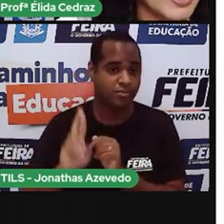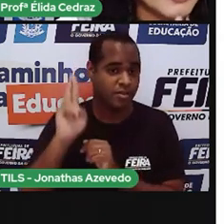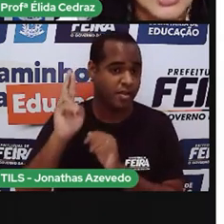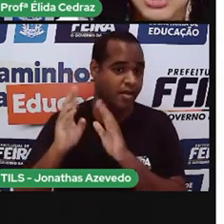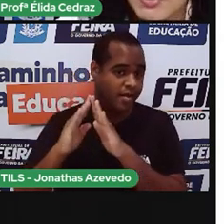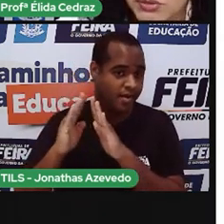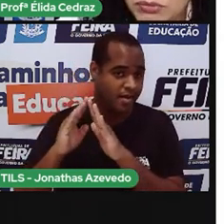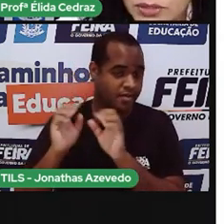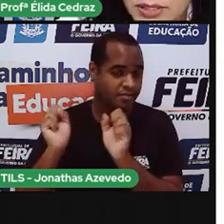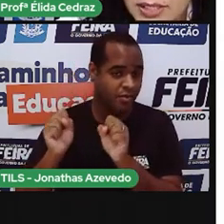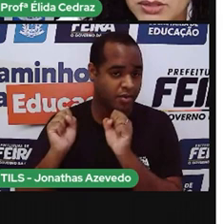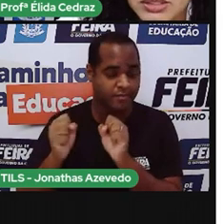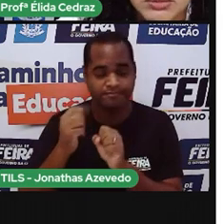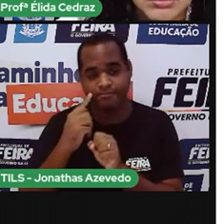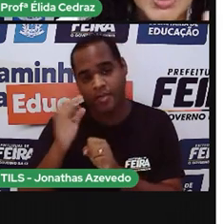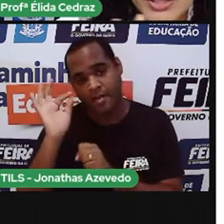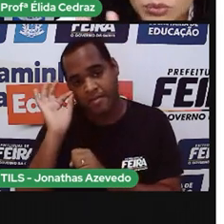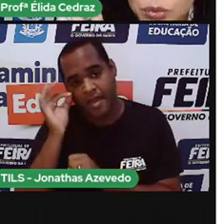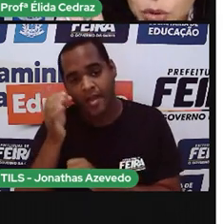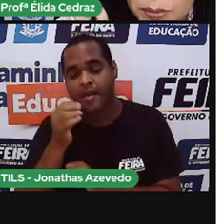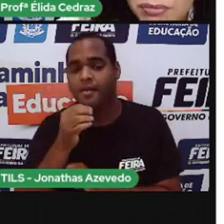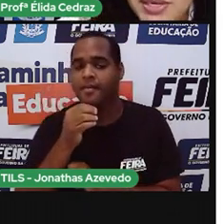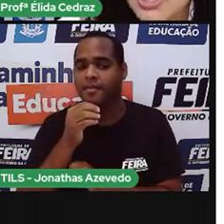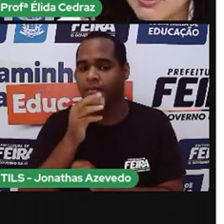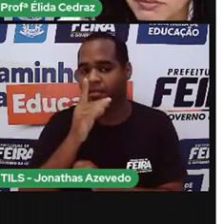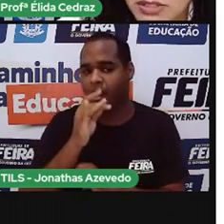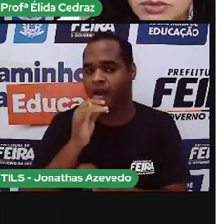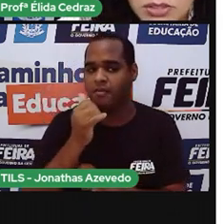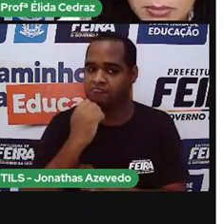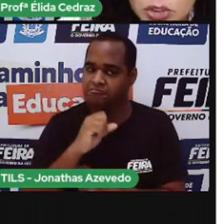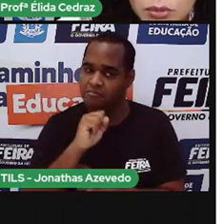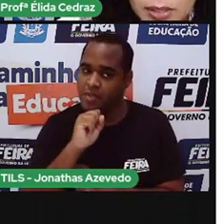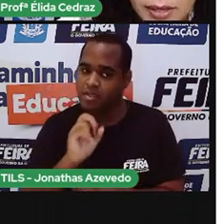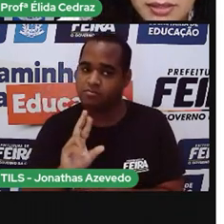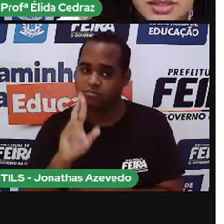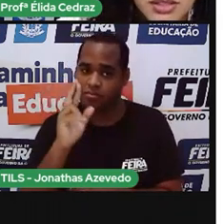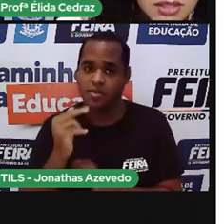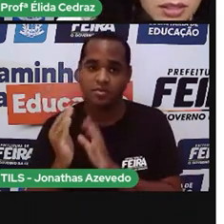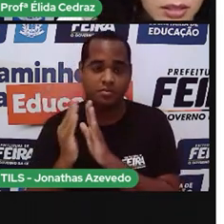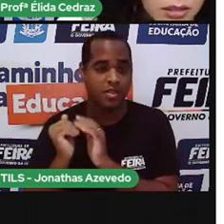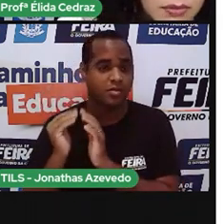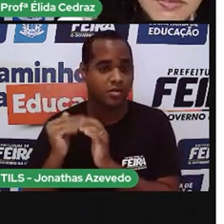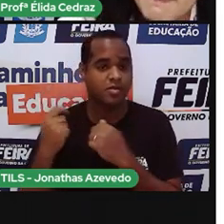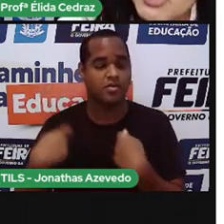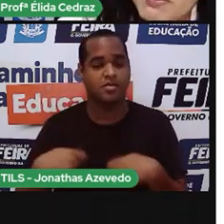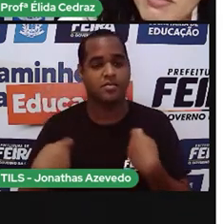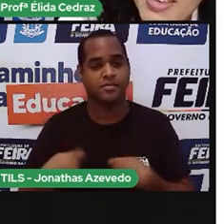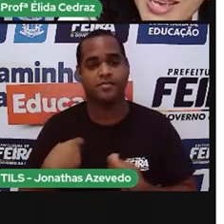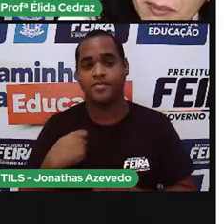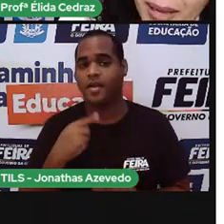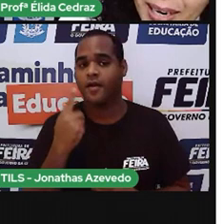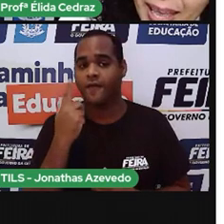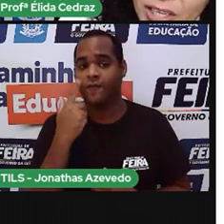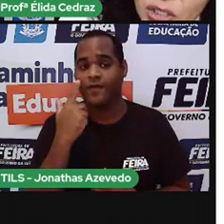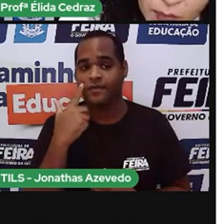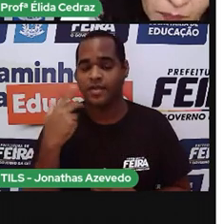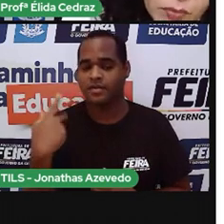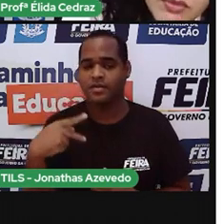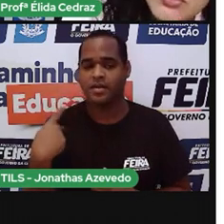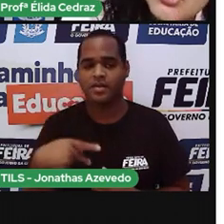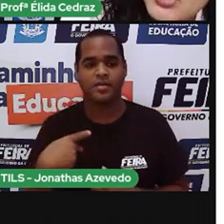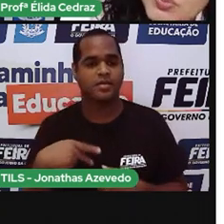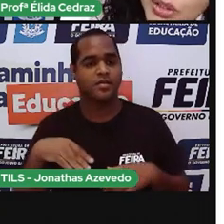na sua casa que estiver com você, um adulto de preferência, para você não se machucar. E você vai pedir para ver a